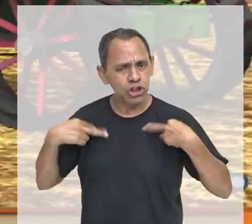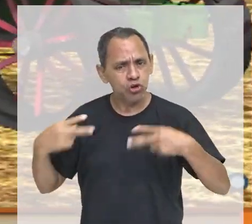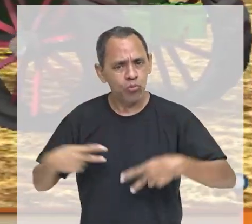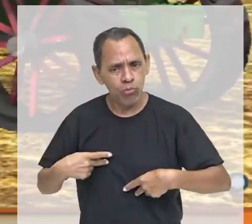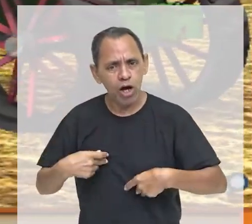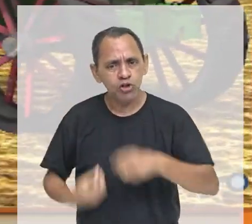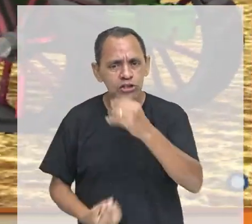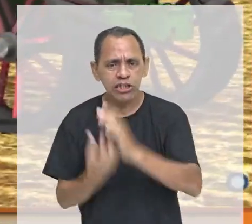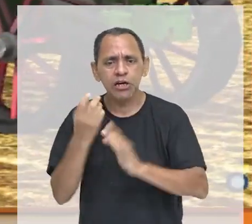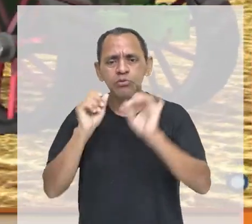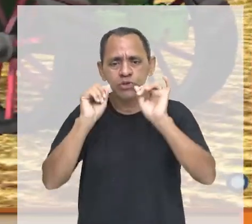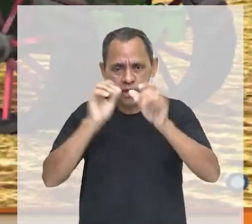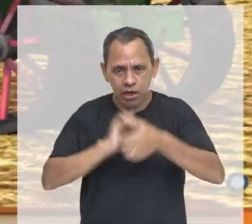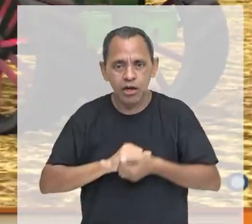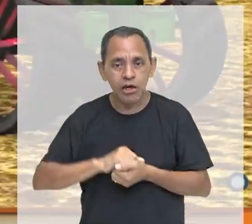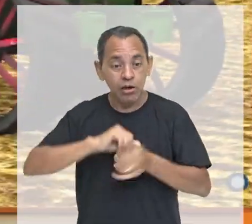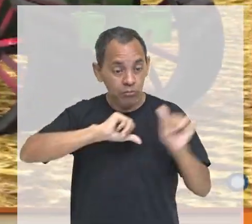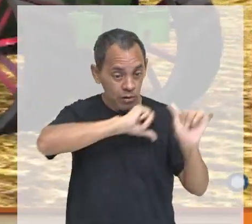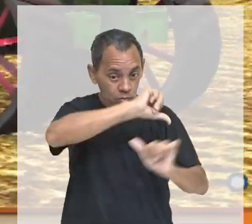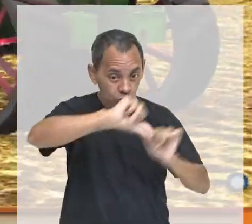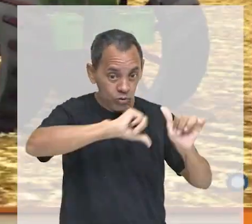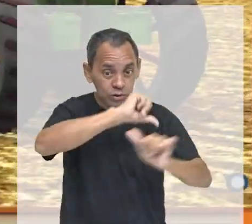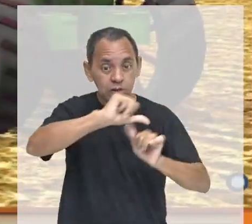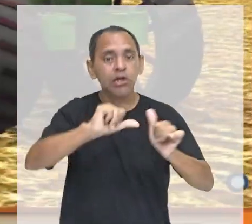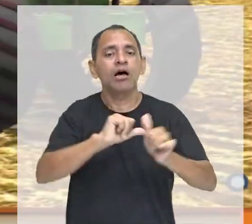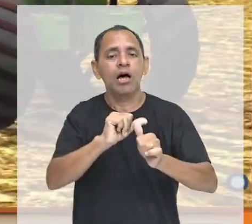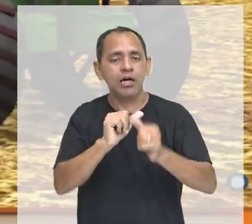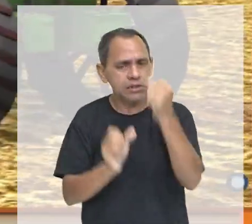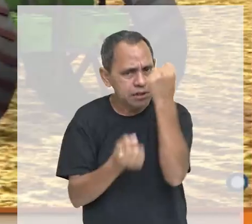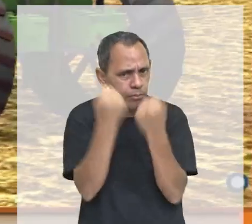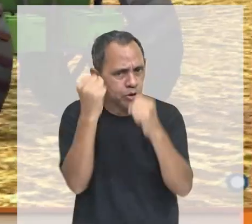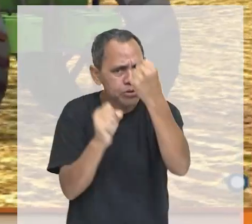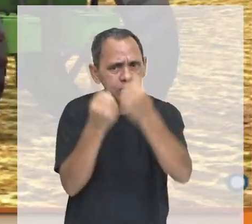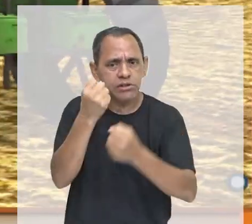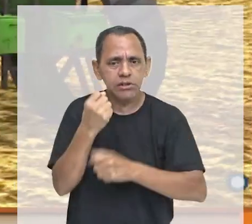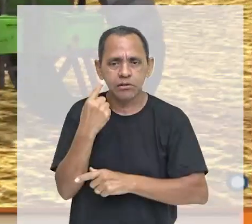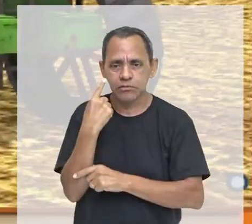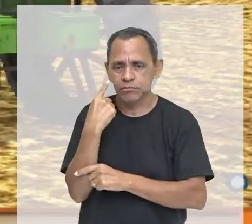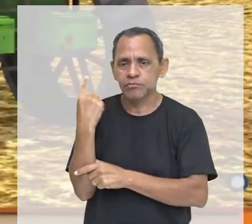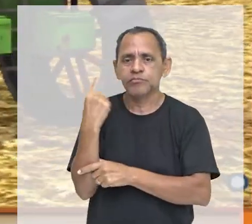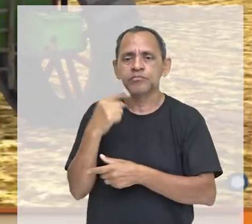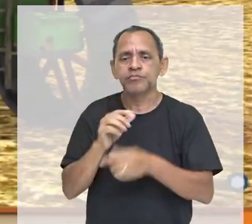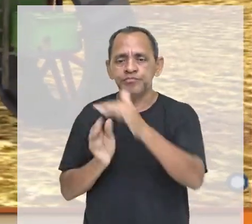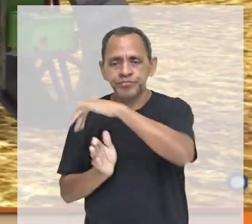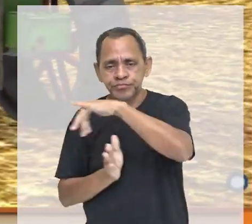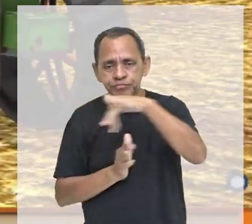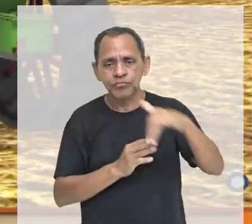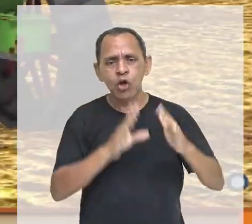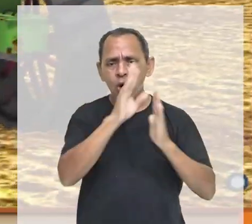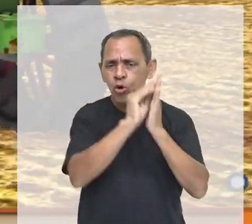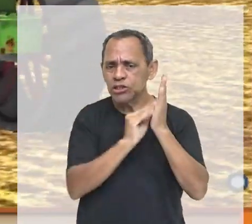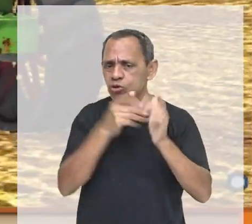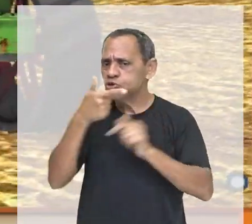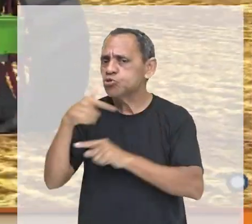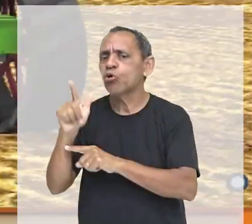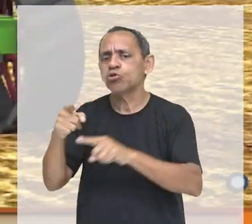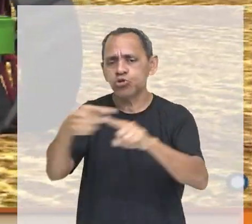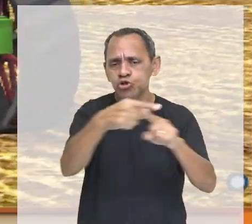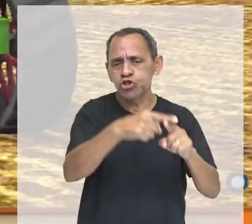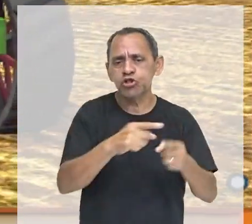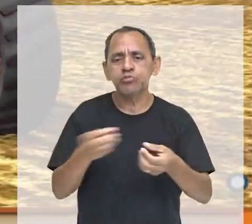indústria, tá bom? Vamos dar uma olhada aí. Adiante, a gente tem mais alguns conteúdos, vamos falar sobre isso.